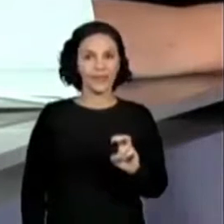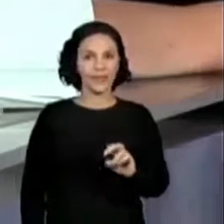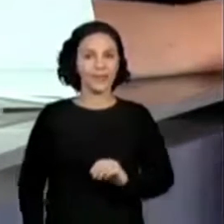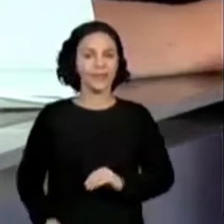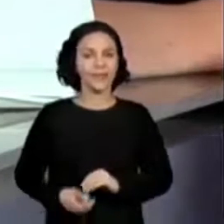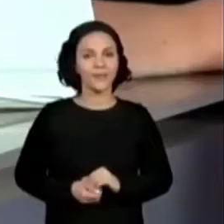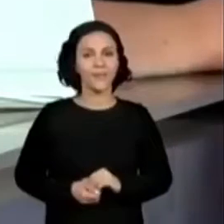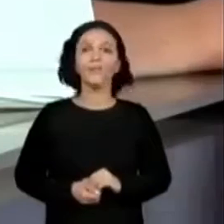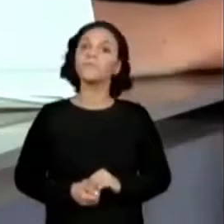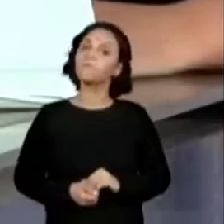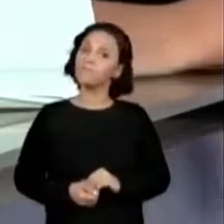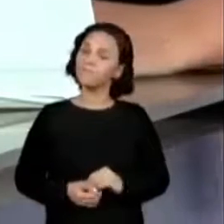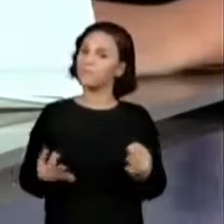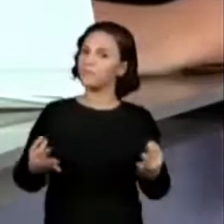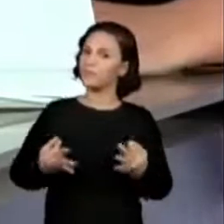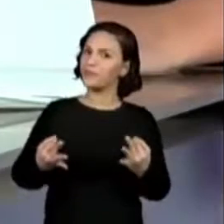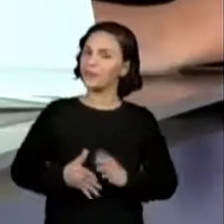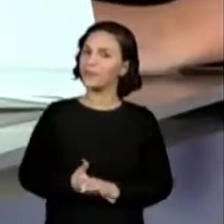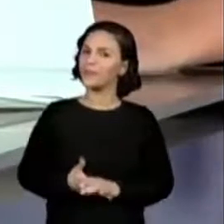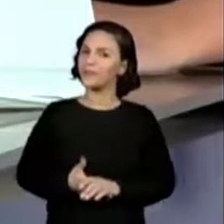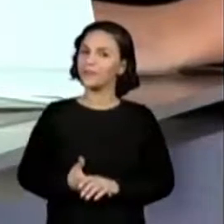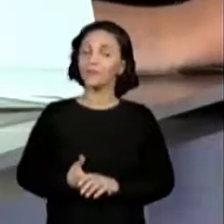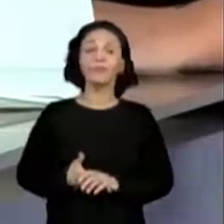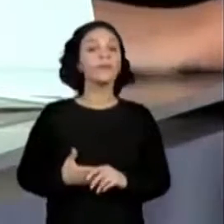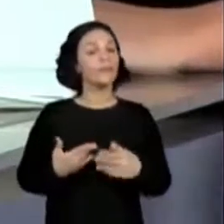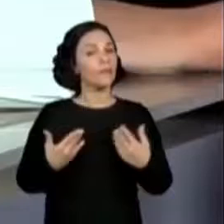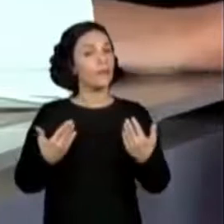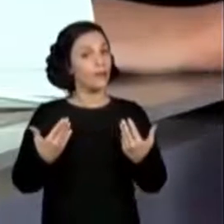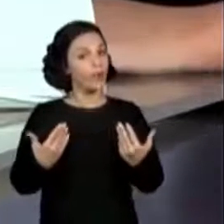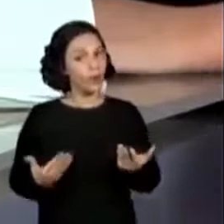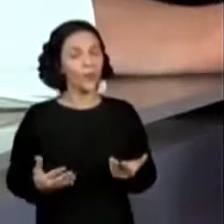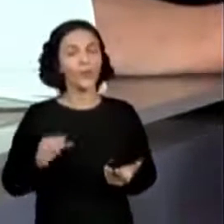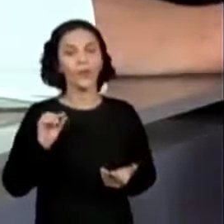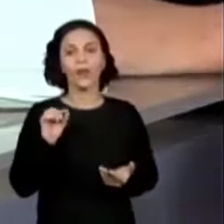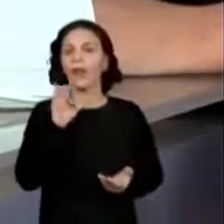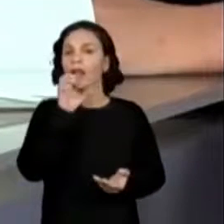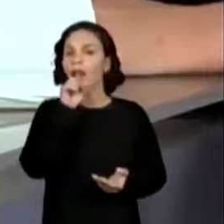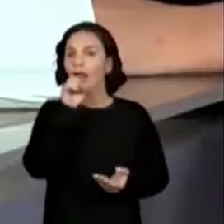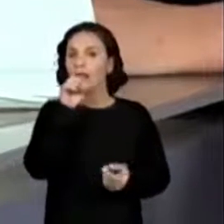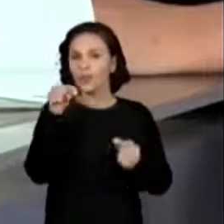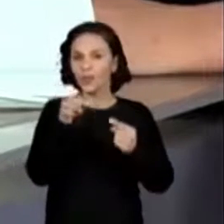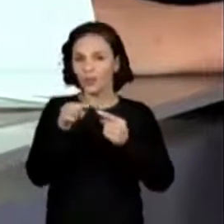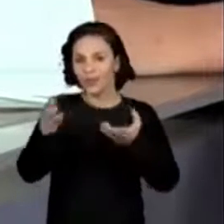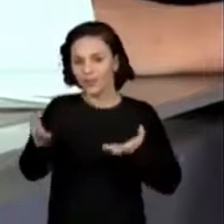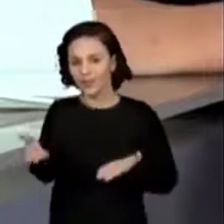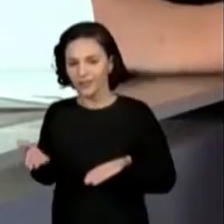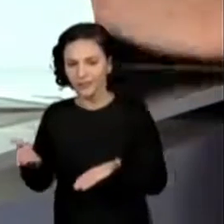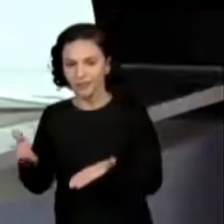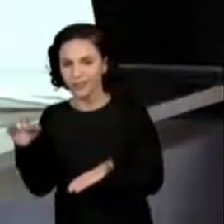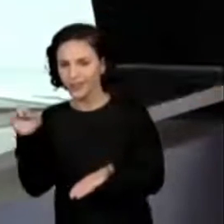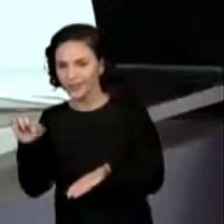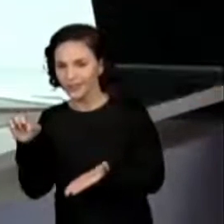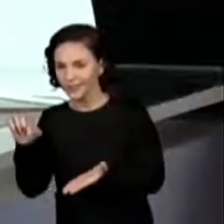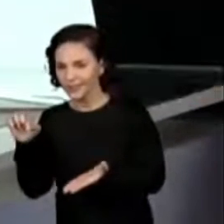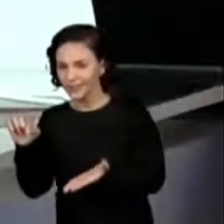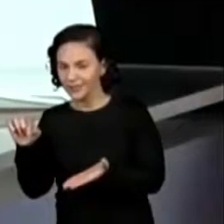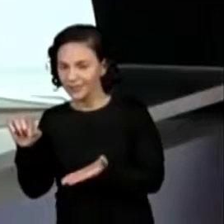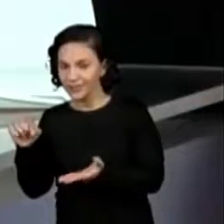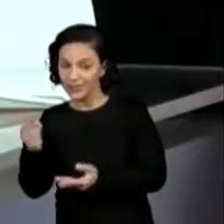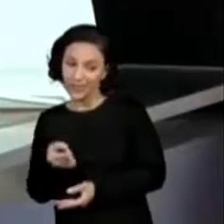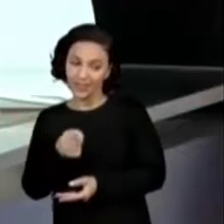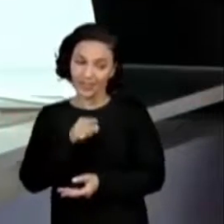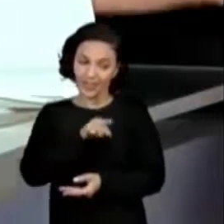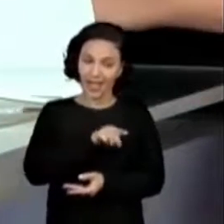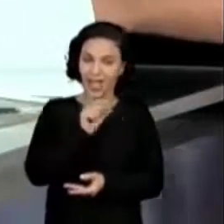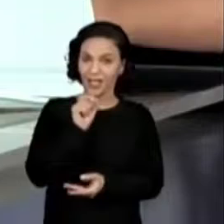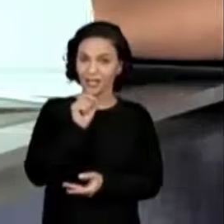1, 2, 3, 4, 5, 6, 7, 8, 9, 10, 11, 12, 13, 14 e 15. Perfeito. Então, só a gente lembrando que os laranjas estão representando os 16 biscoitos e o outro